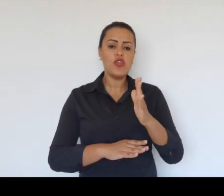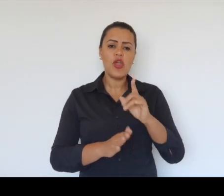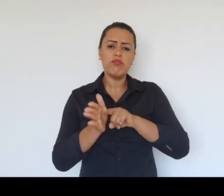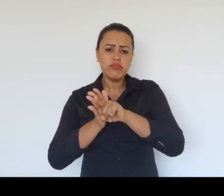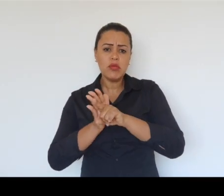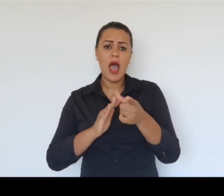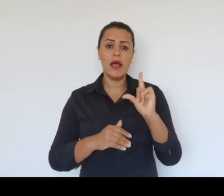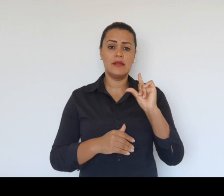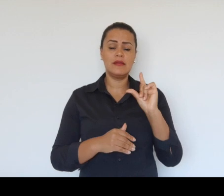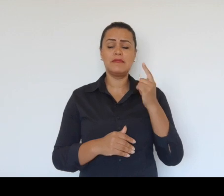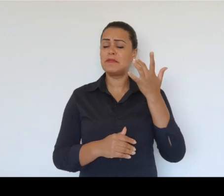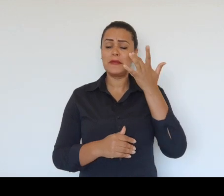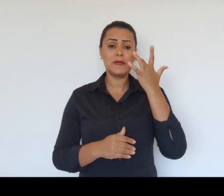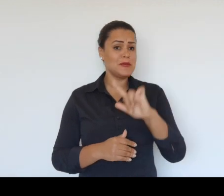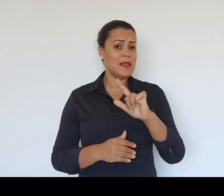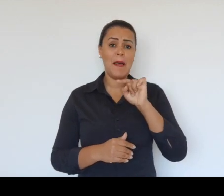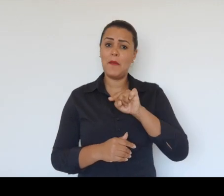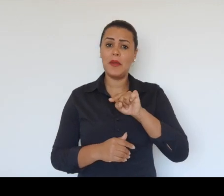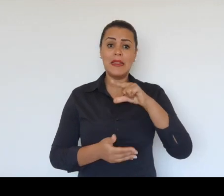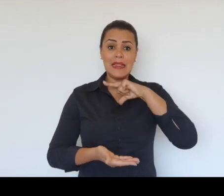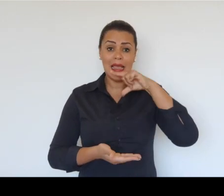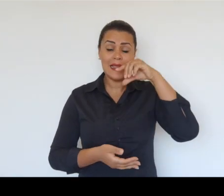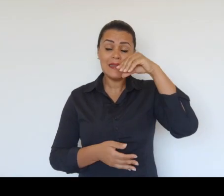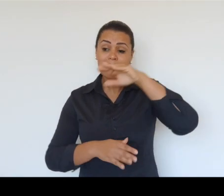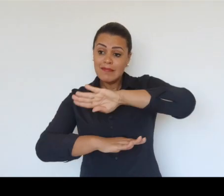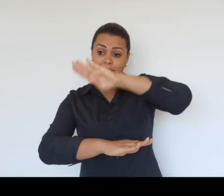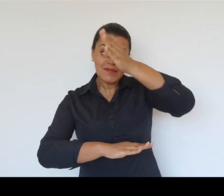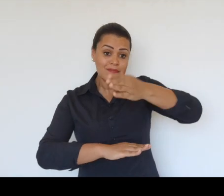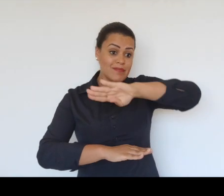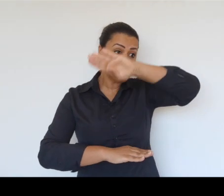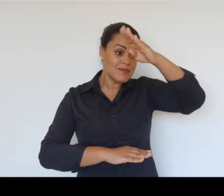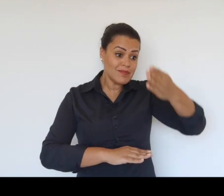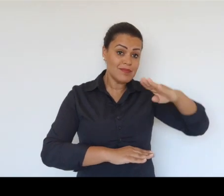a gente não sabe muita coisa deles, então tem muita coisa a ser